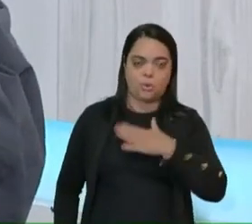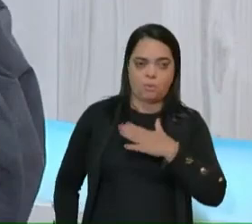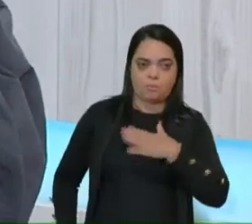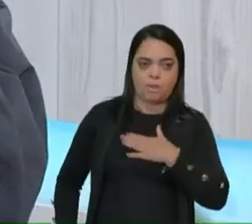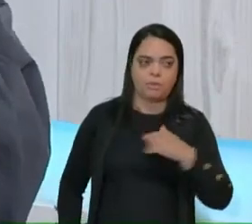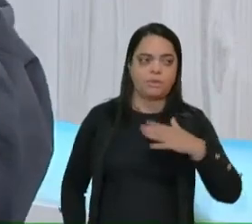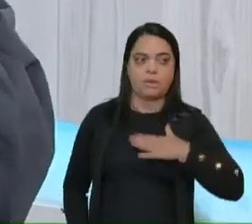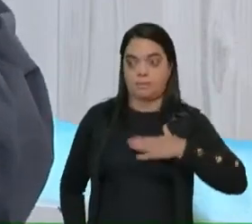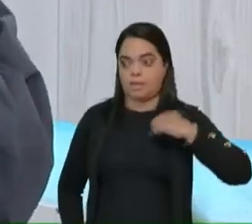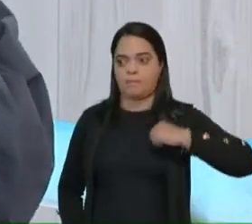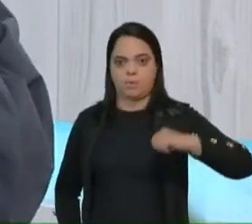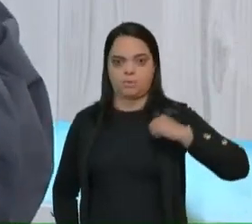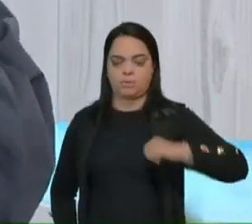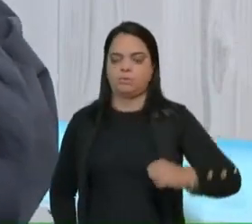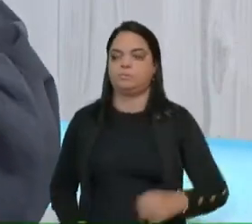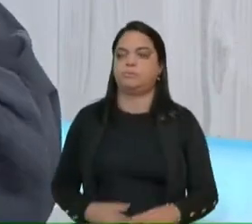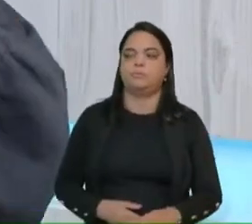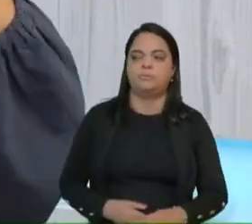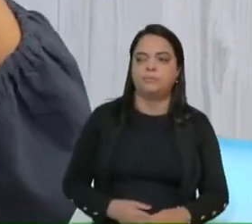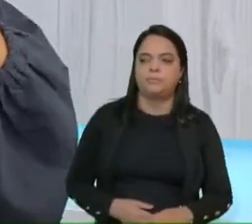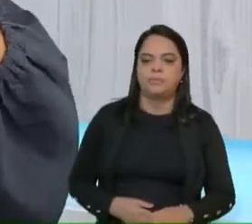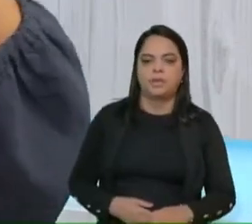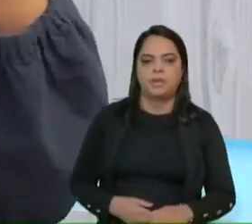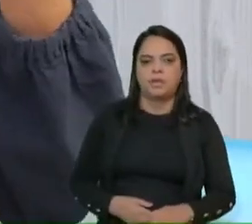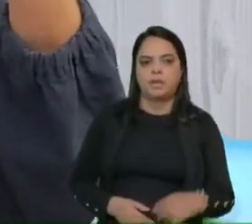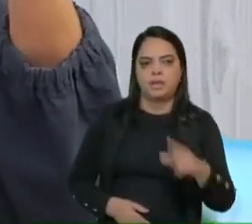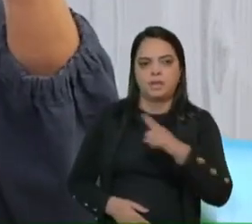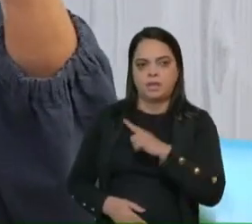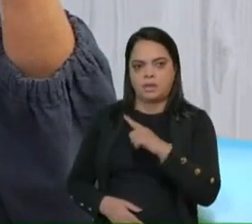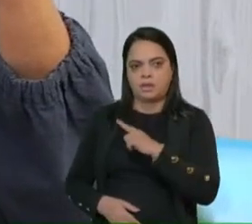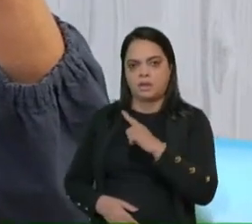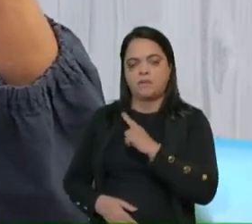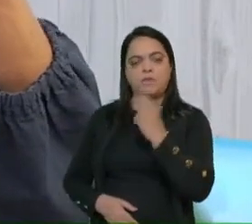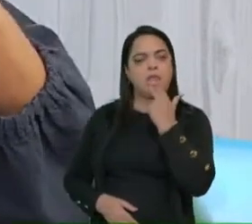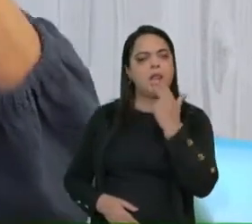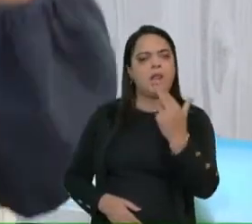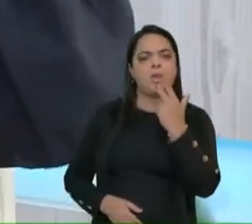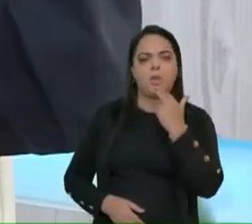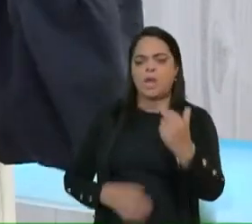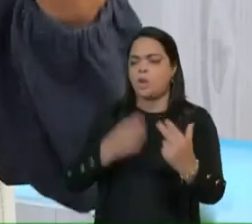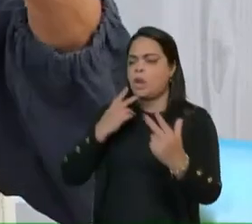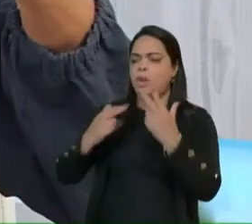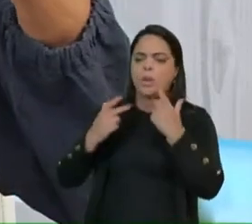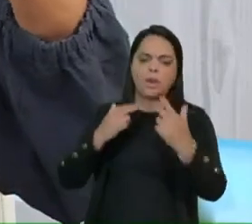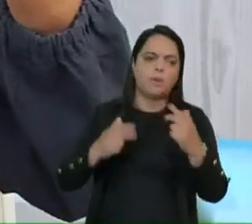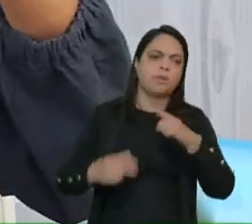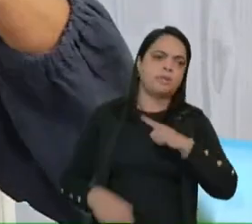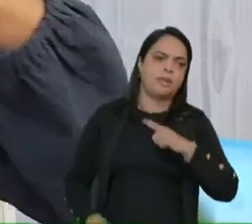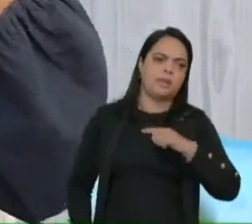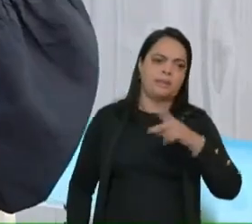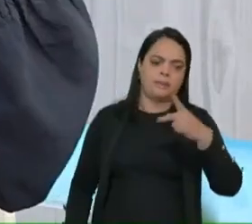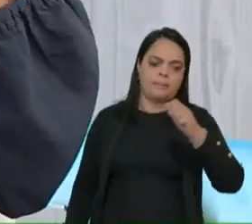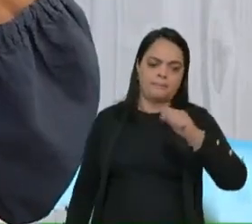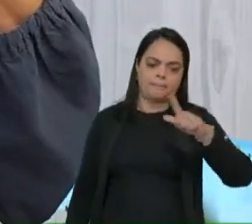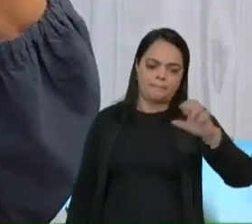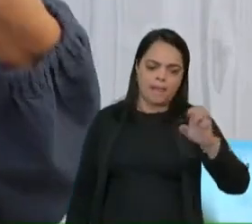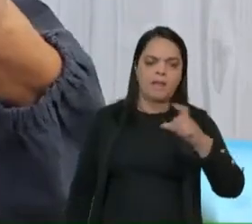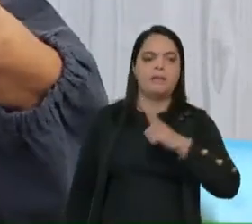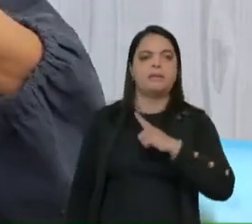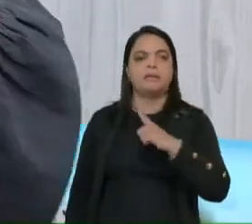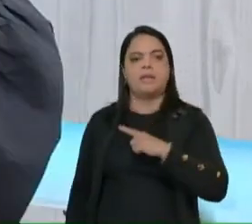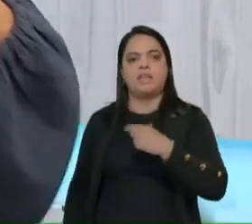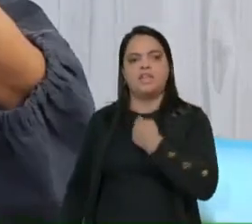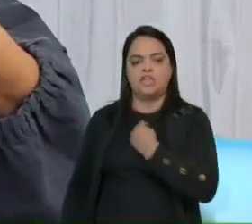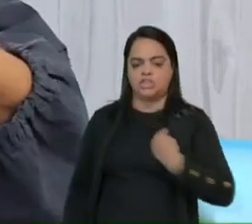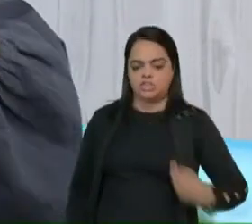bolsa né então foram compilados a partir dessas línguas né então tem impale né tem